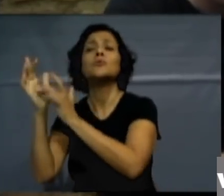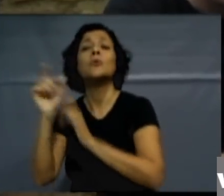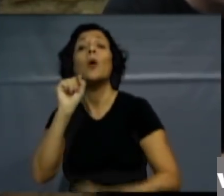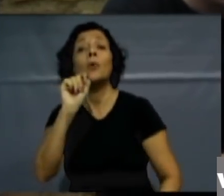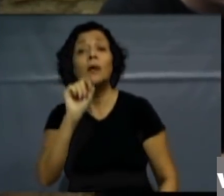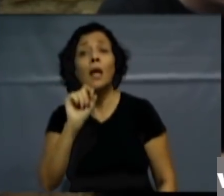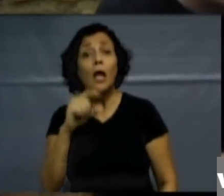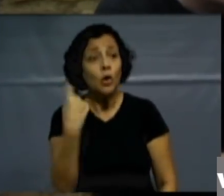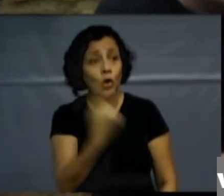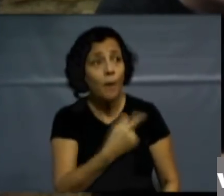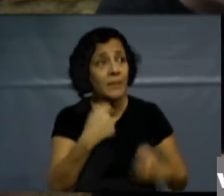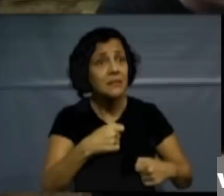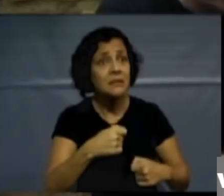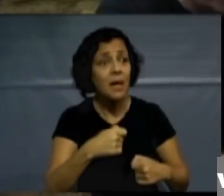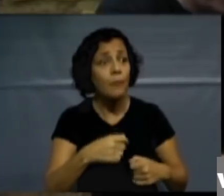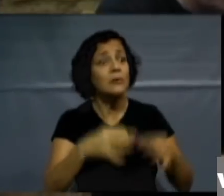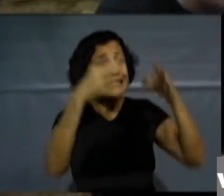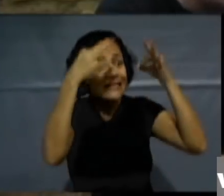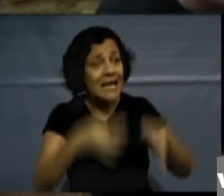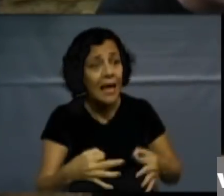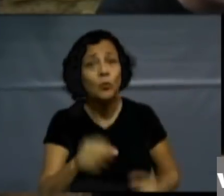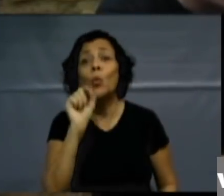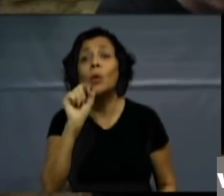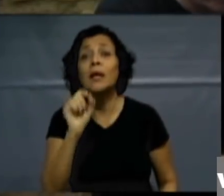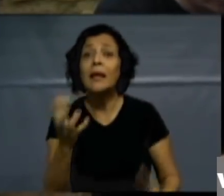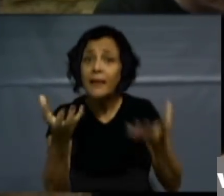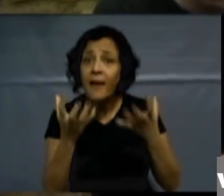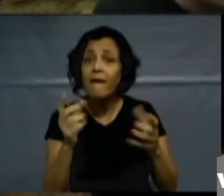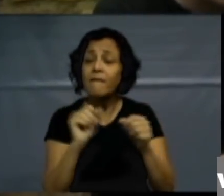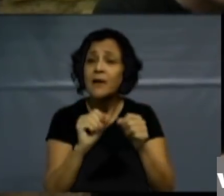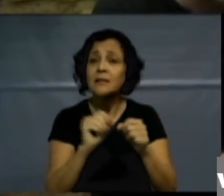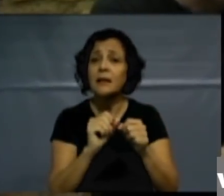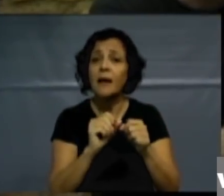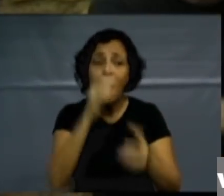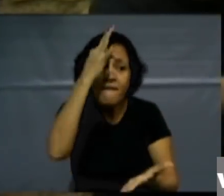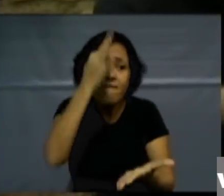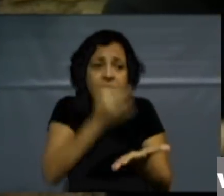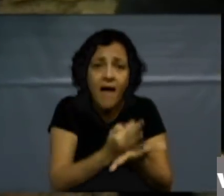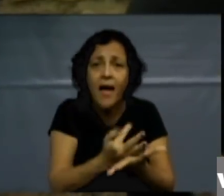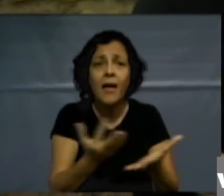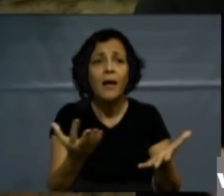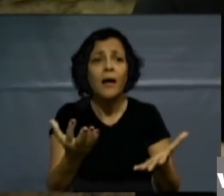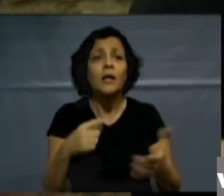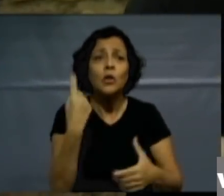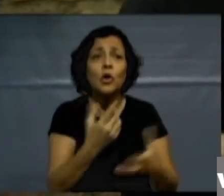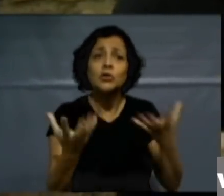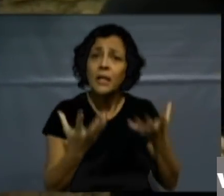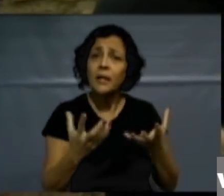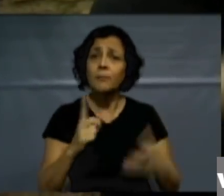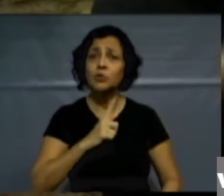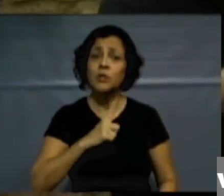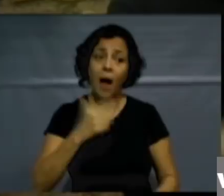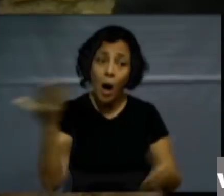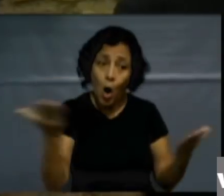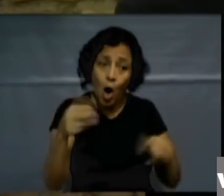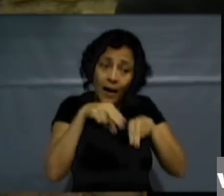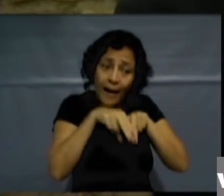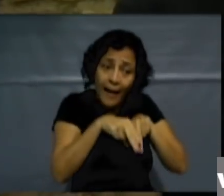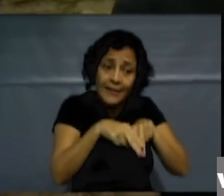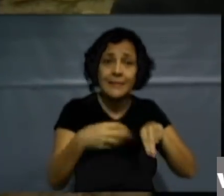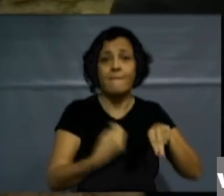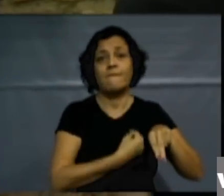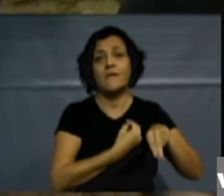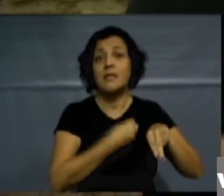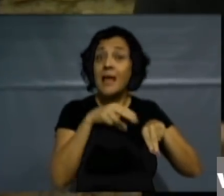a assertividade naquilo que a gente quer realizar. É a fé que a gente se propõe nessa encarnação. Agora que ele vai pagar.